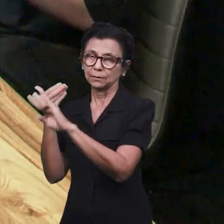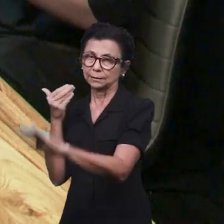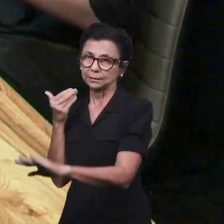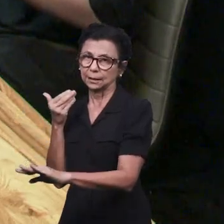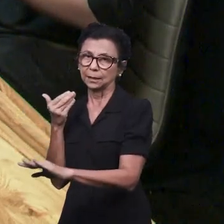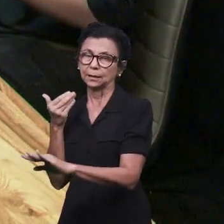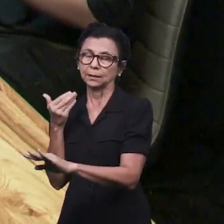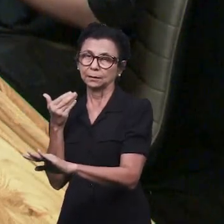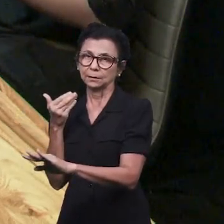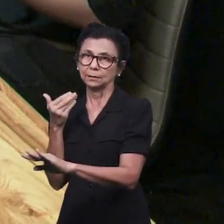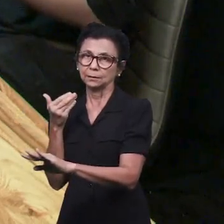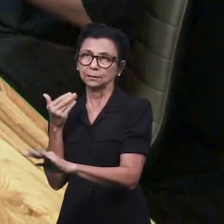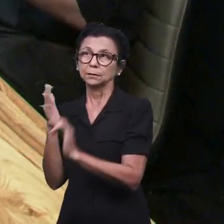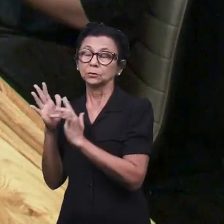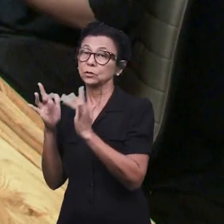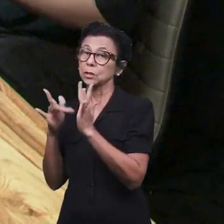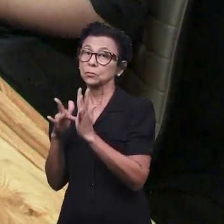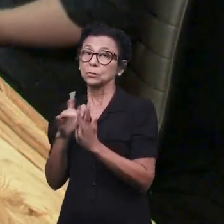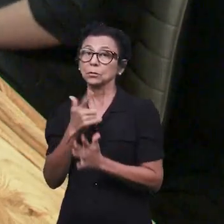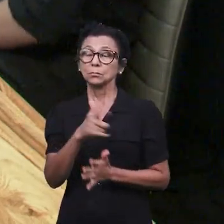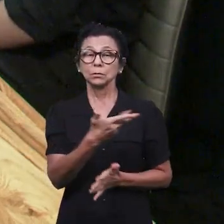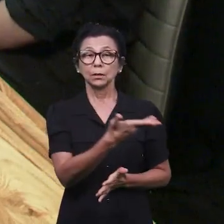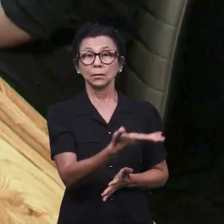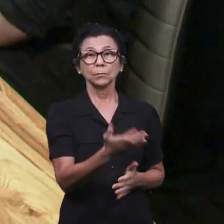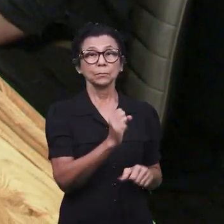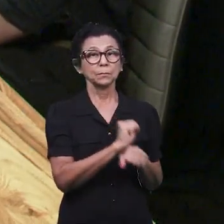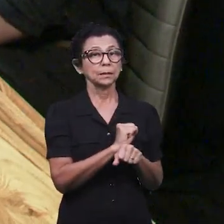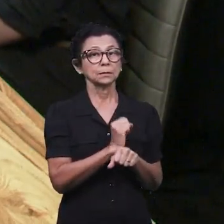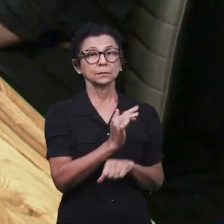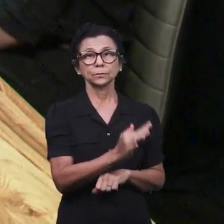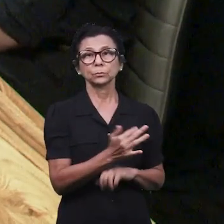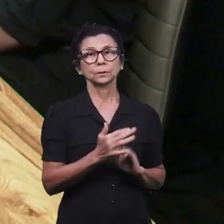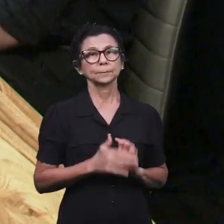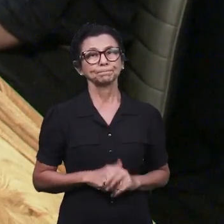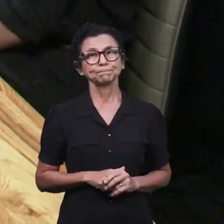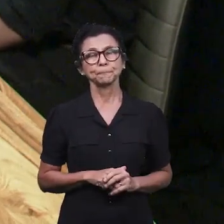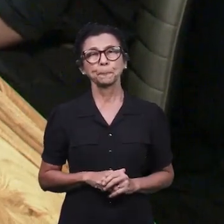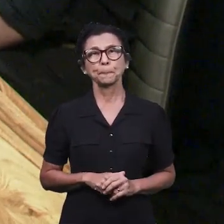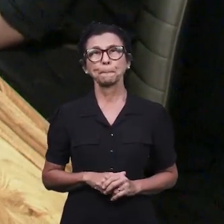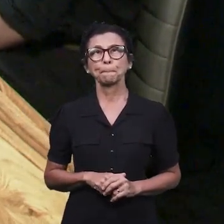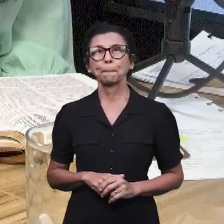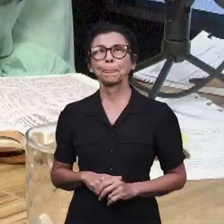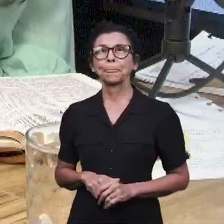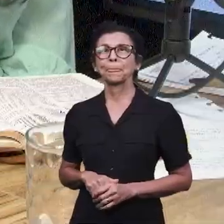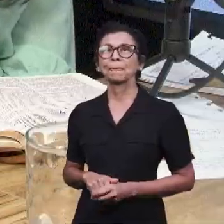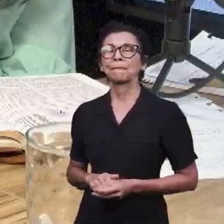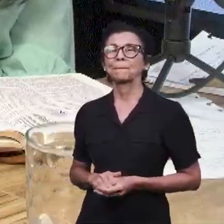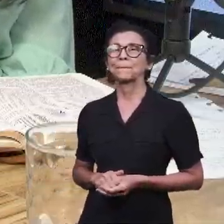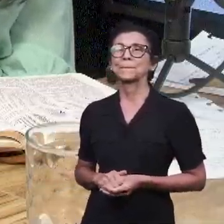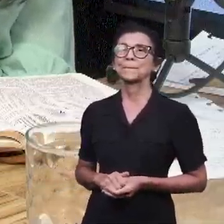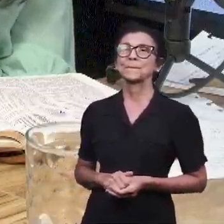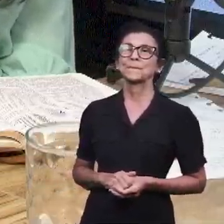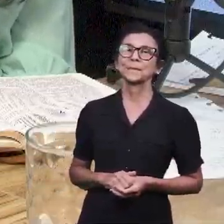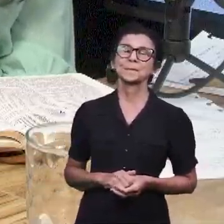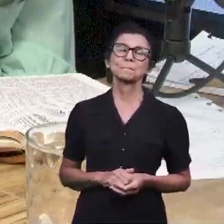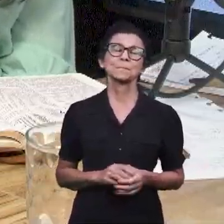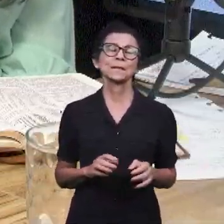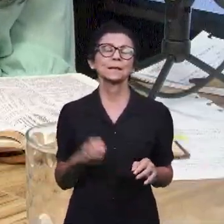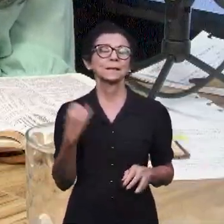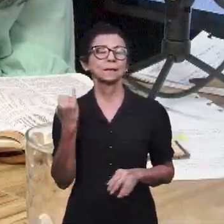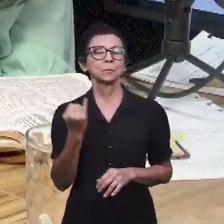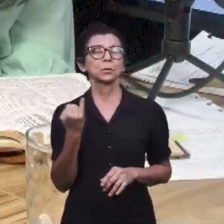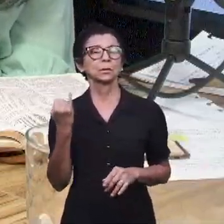essa perspectiva que nós temos é a vida eterna com Cristo. E aí, caminhando para o fim do podcast, é